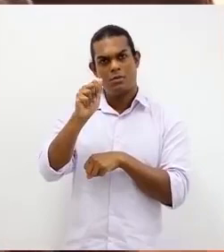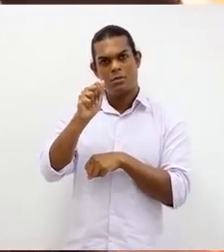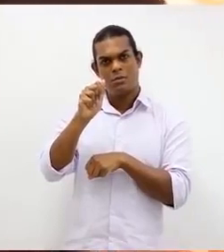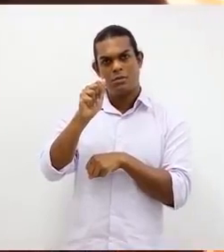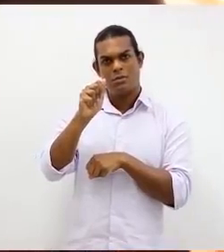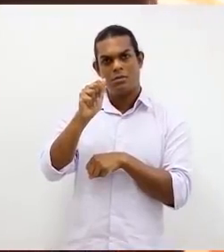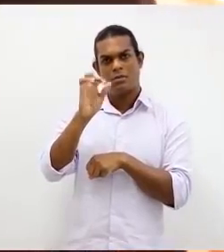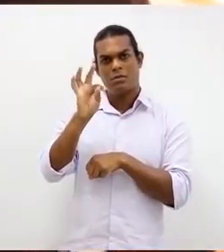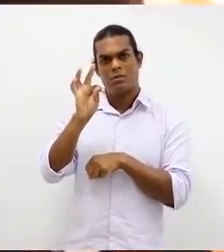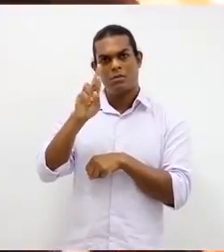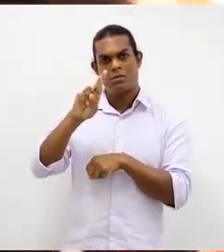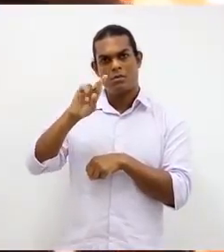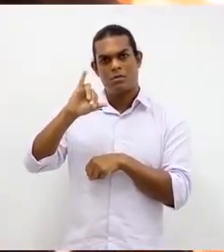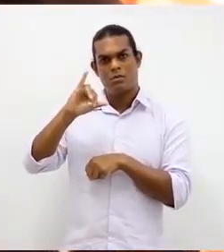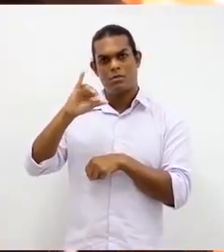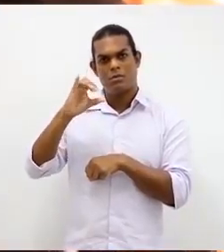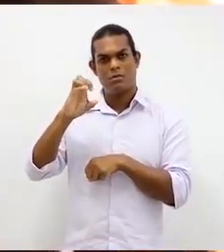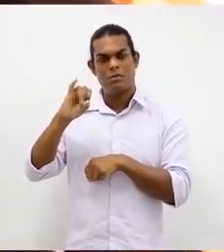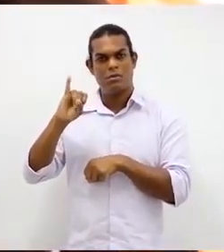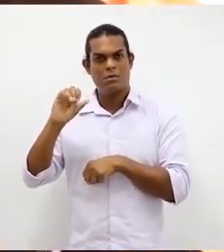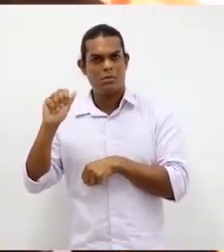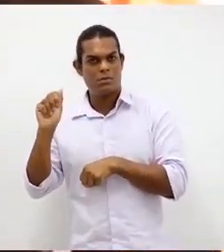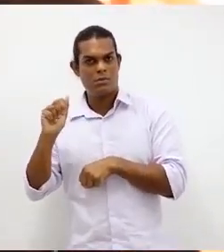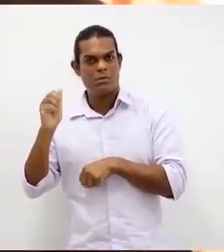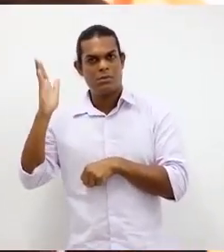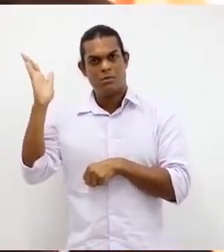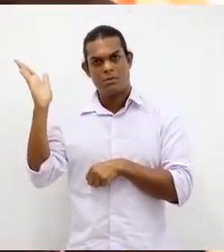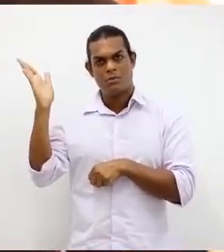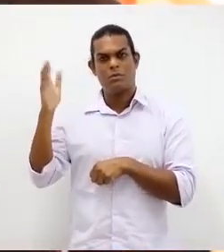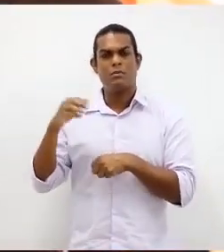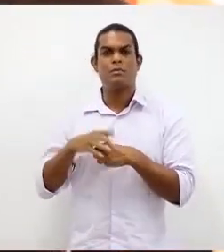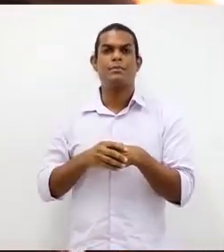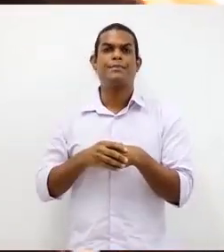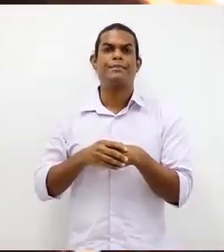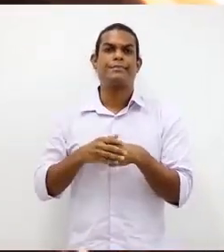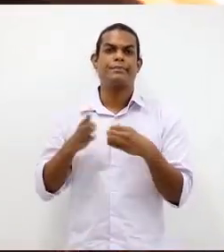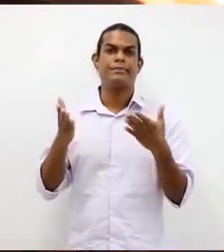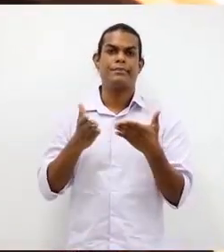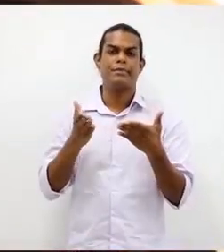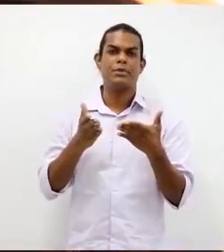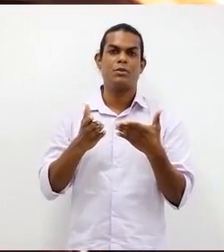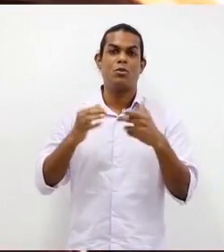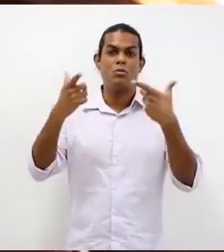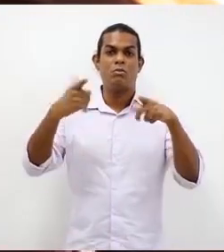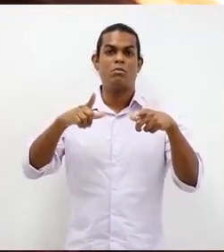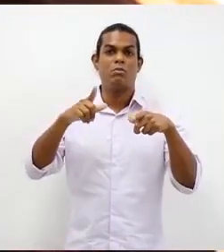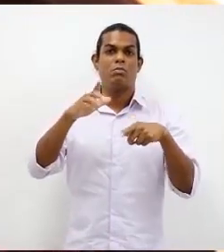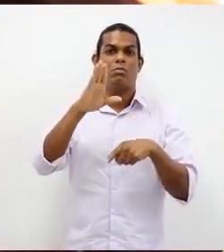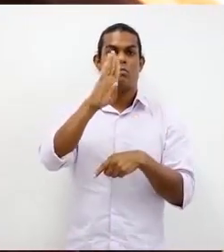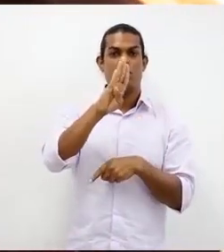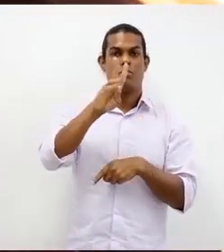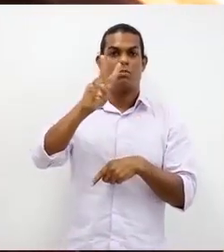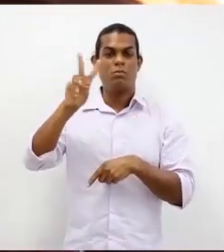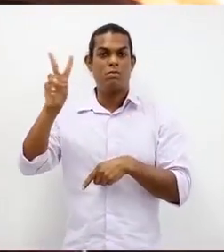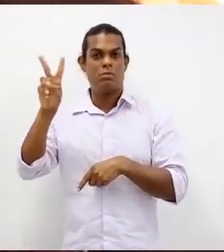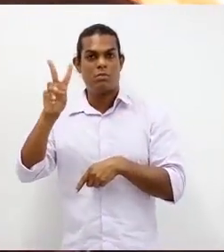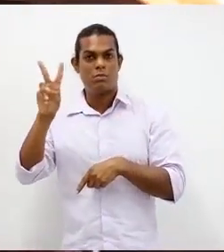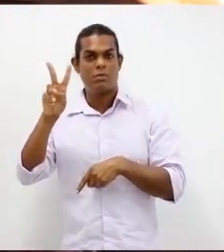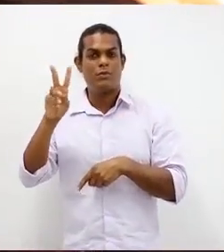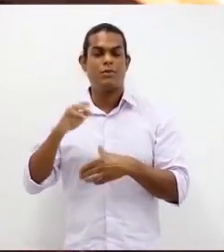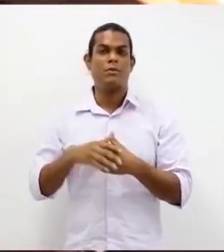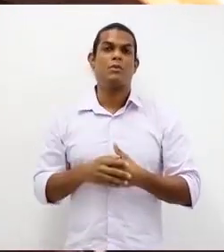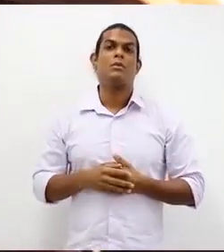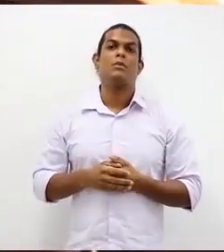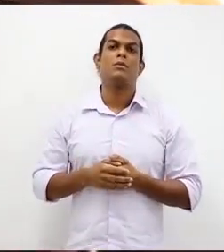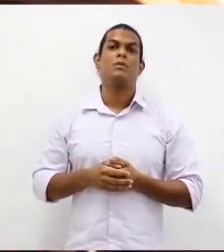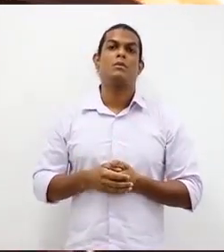prazer enorme de nós recebermos vocês aqui na Gabriel Bacelar, que é o Sky Boa Viagem. E antes disso, de fazer essa visita,